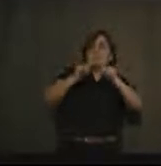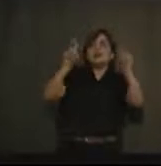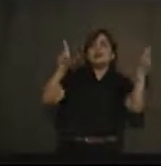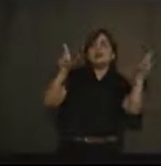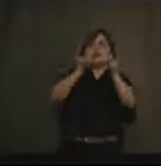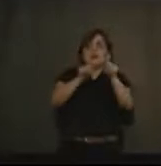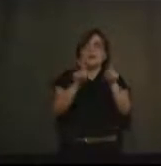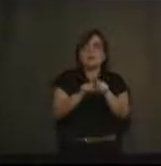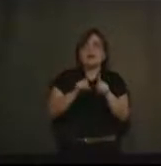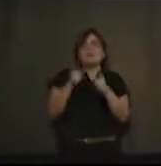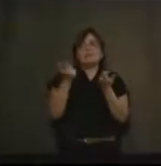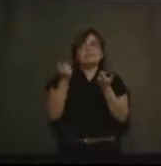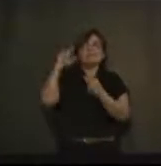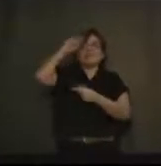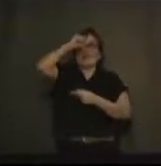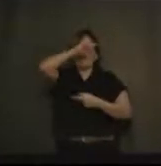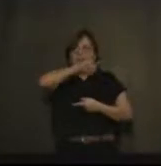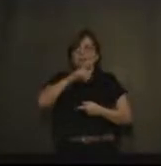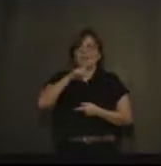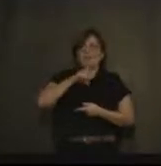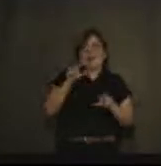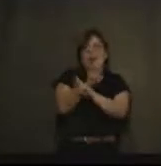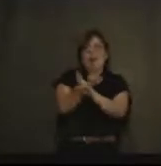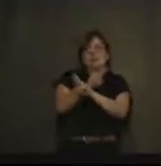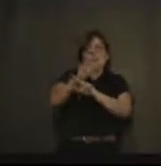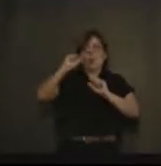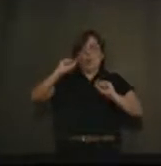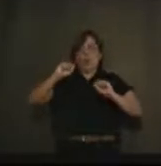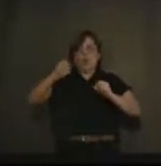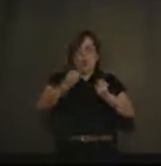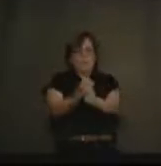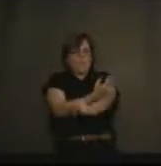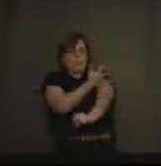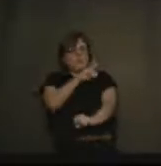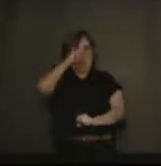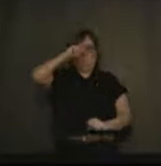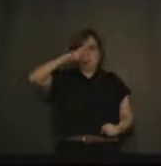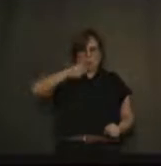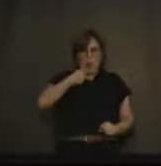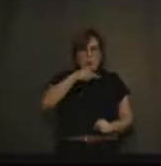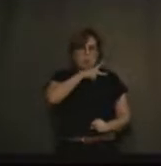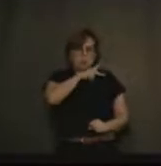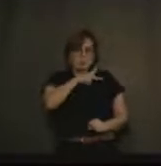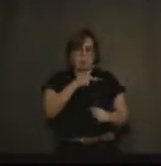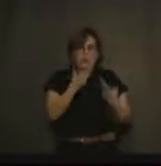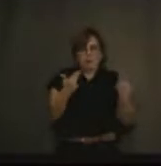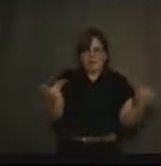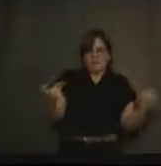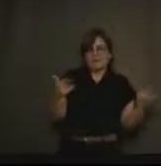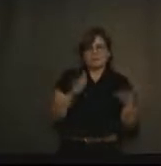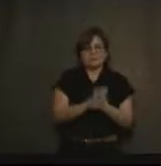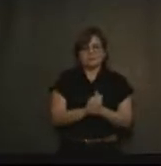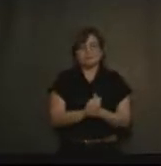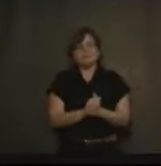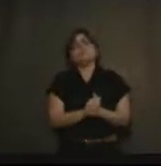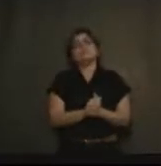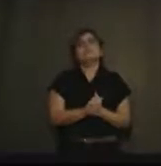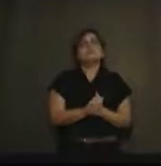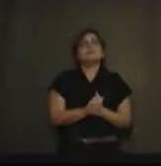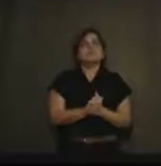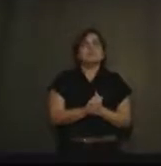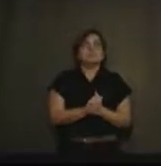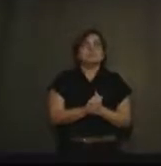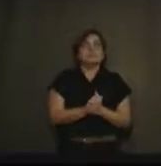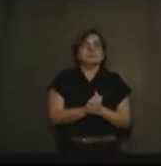com personalidades, com ciúmes, com emoções. Isso tornou o plano original do Mitak